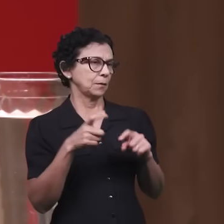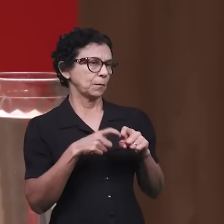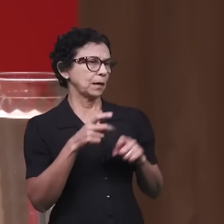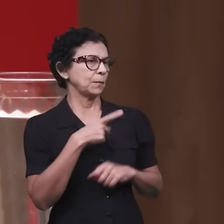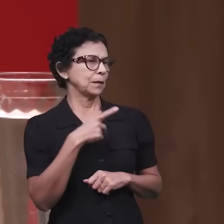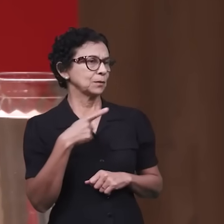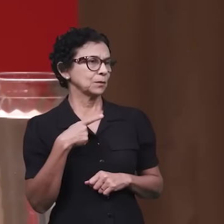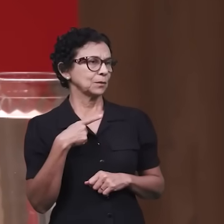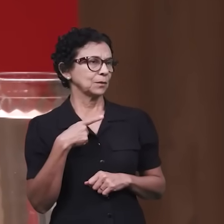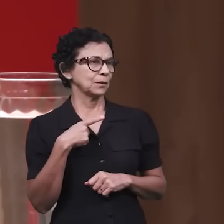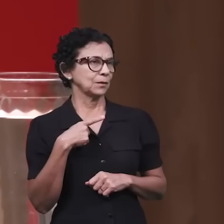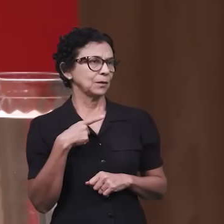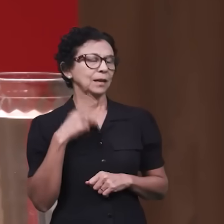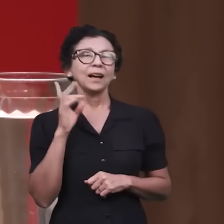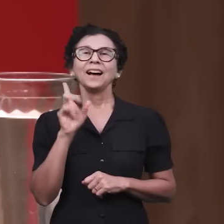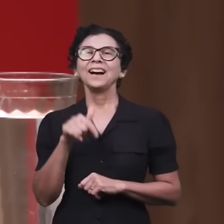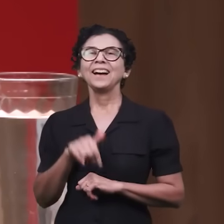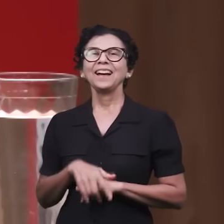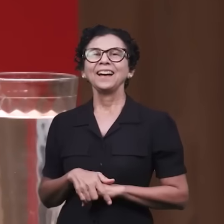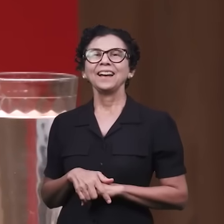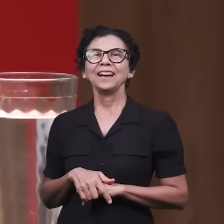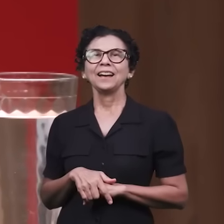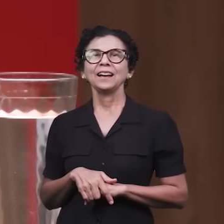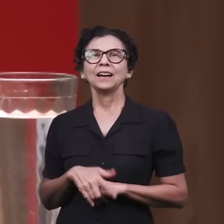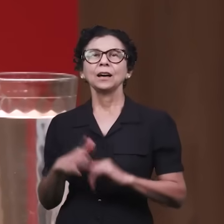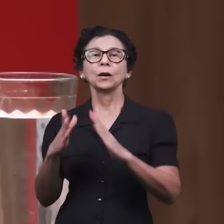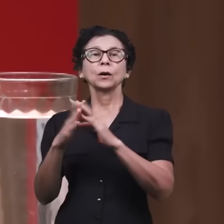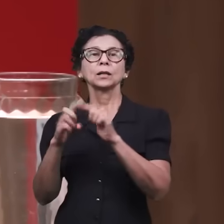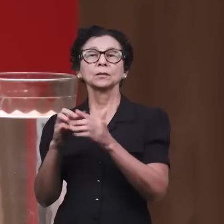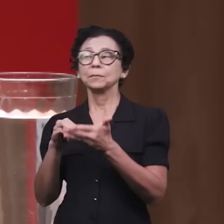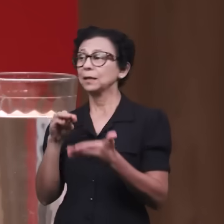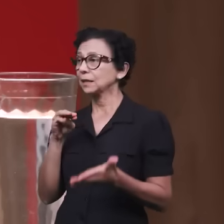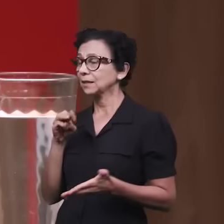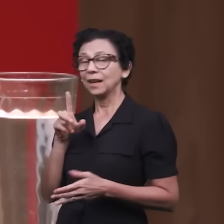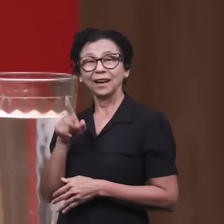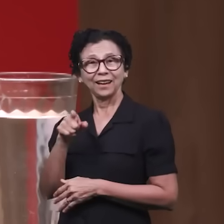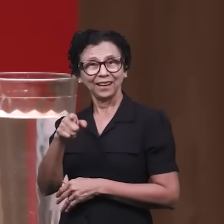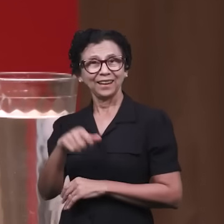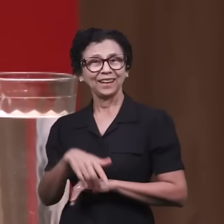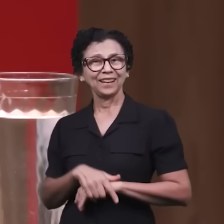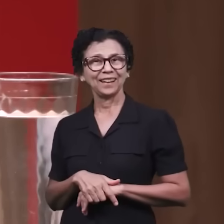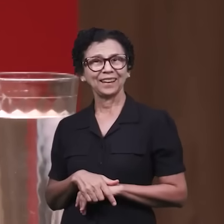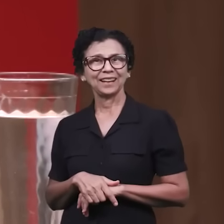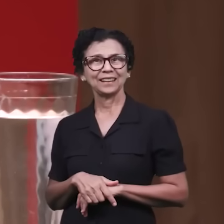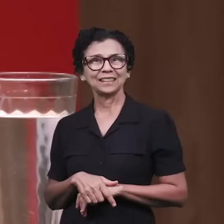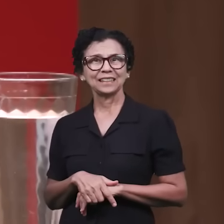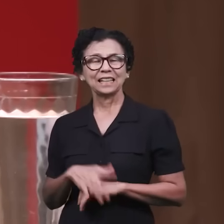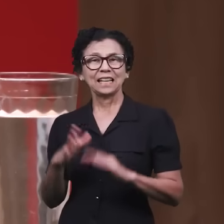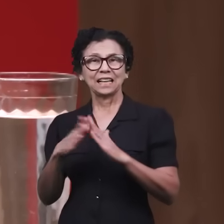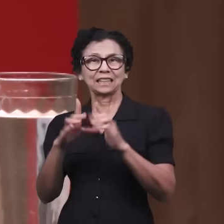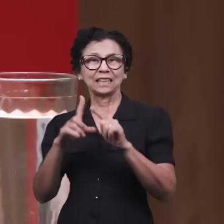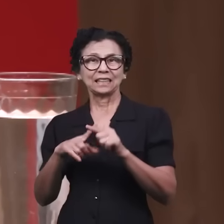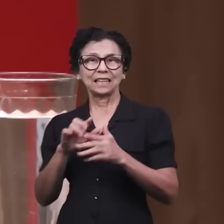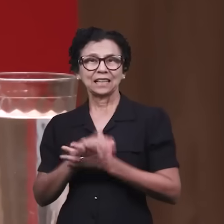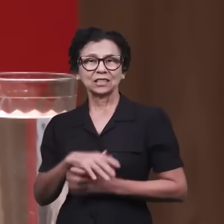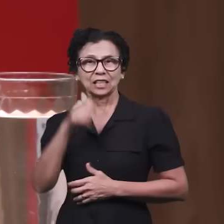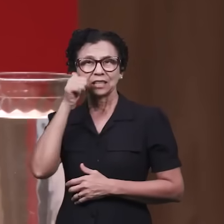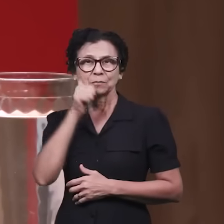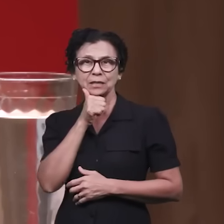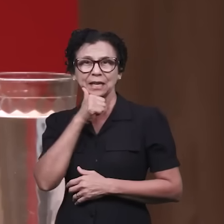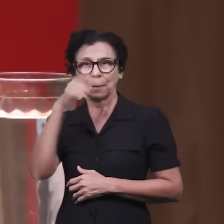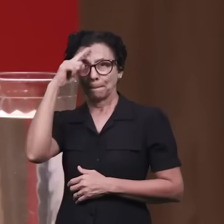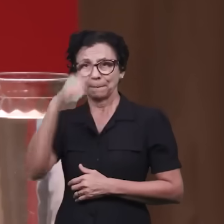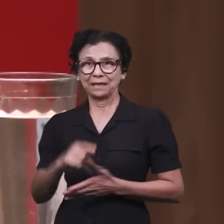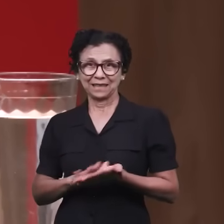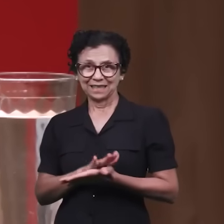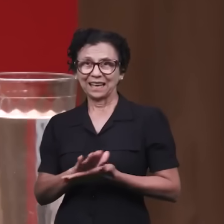pastor? Eu falei: sou. Qual a igreja? Eu digo: eu sou da igreja Cristã Maranata. Ah, o senhor é da igreja Cristã Maranata? Aquela igreja que as mulheres não